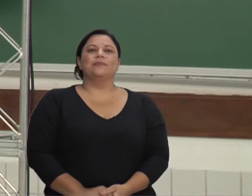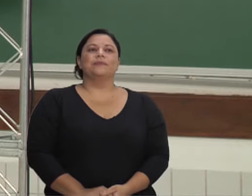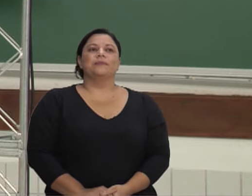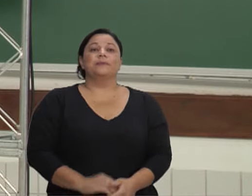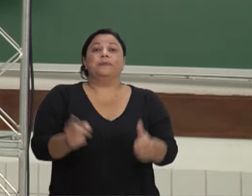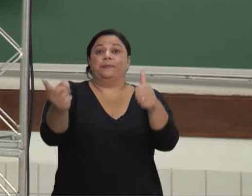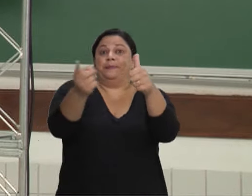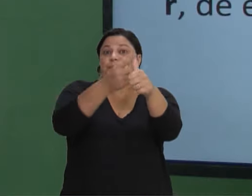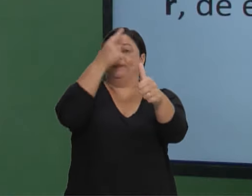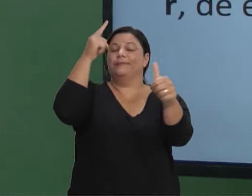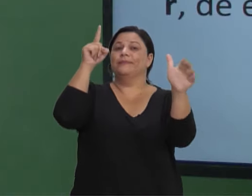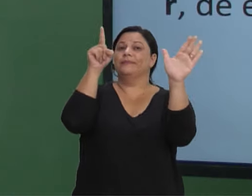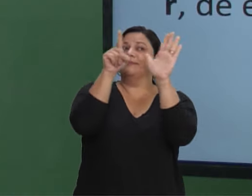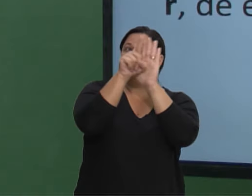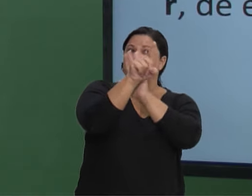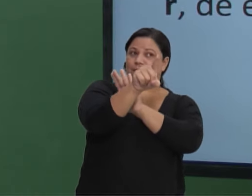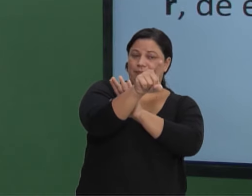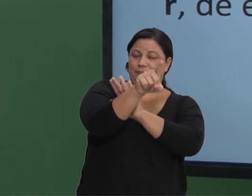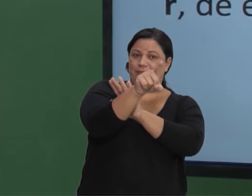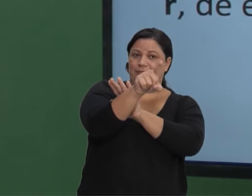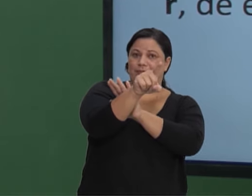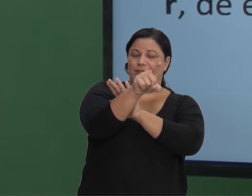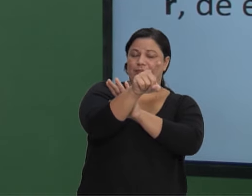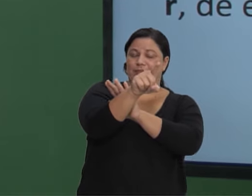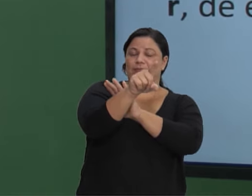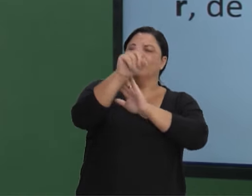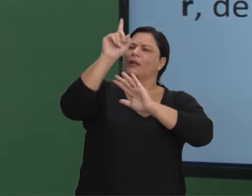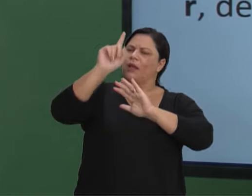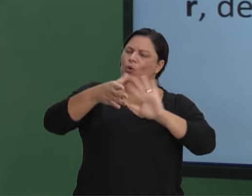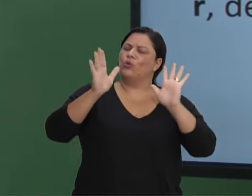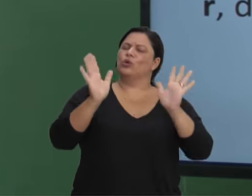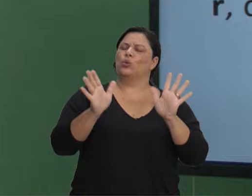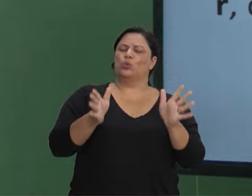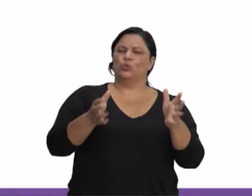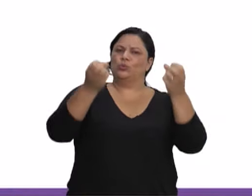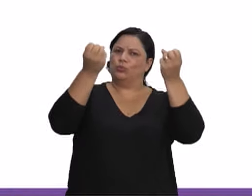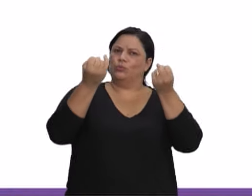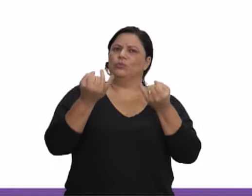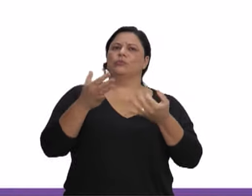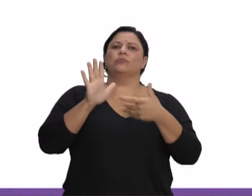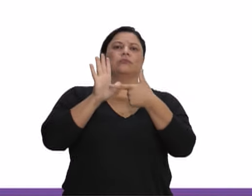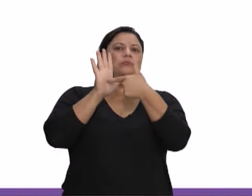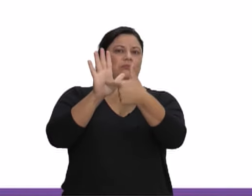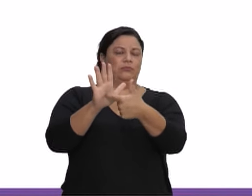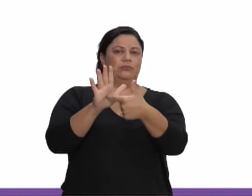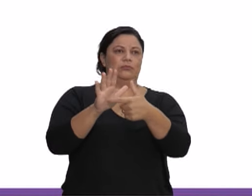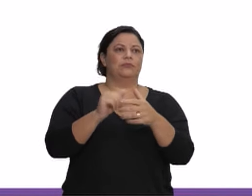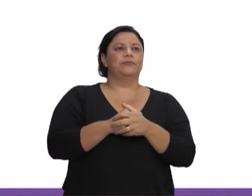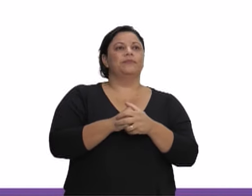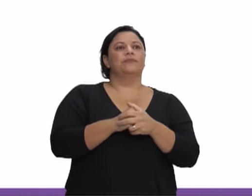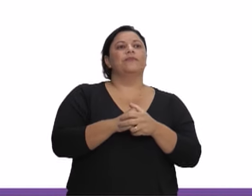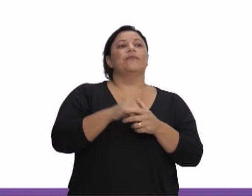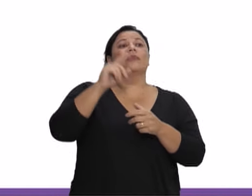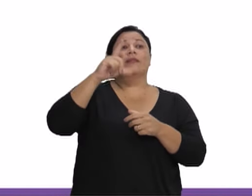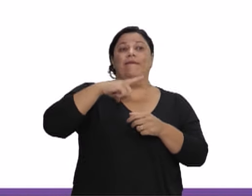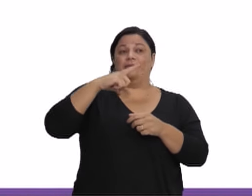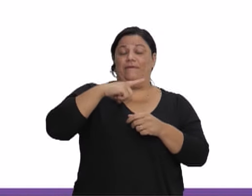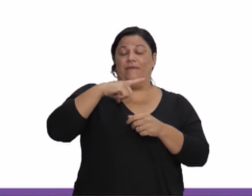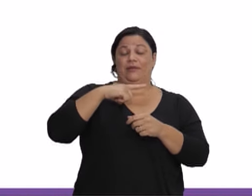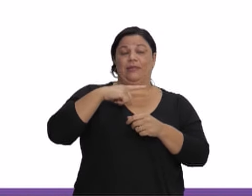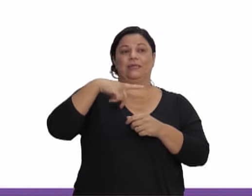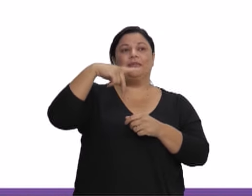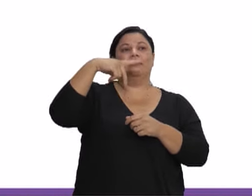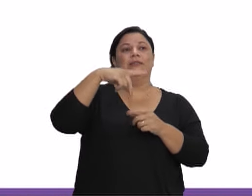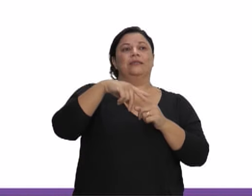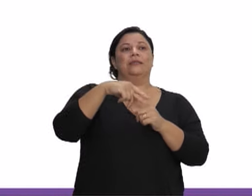Primeira questão é basicamente o que eu acabei de fazer. A gente vai ter o ponto e a